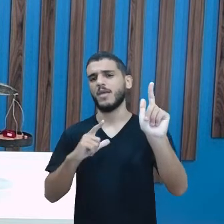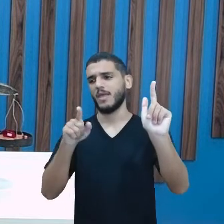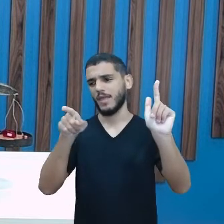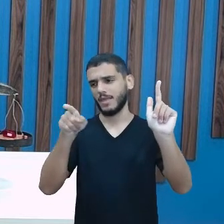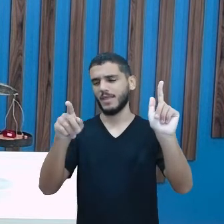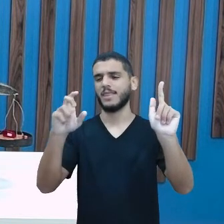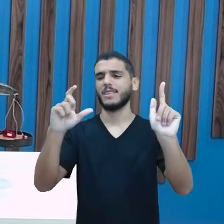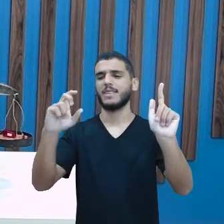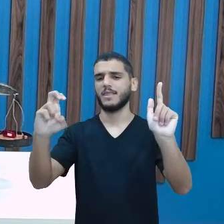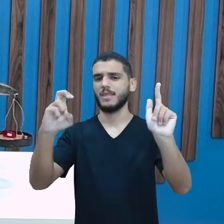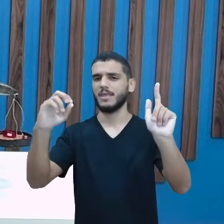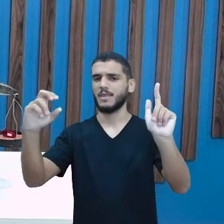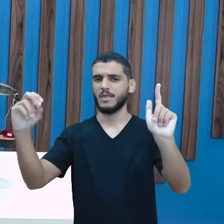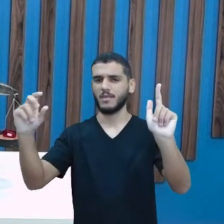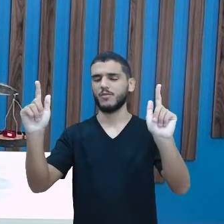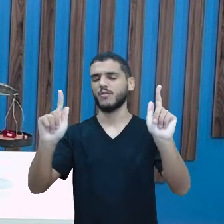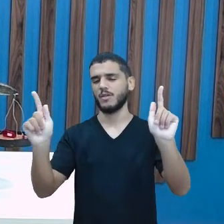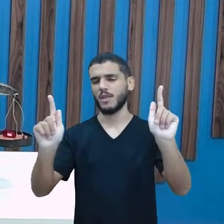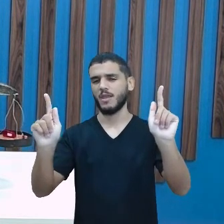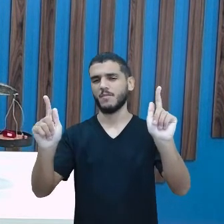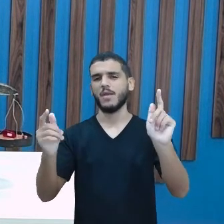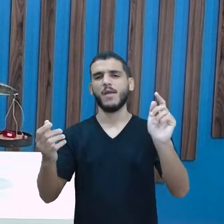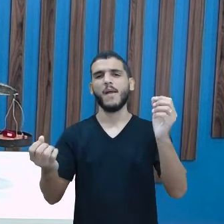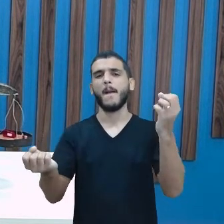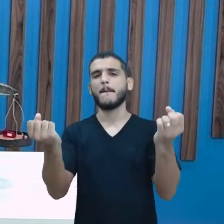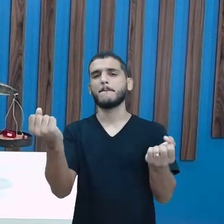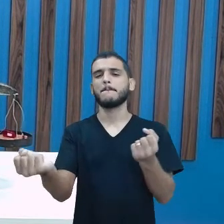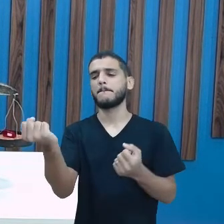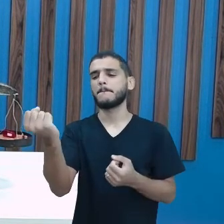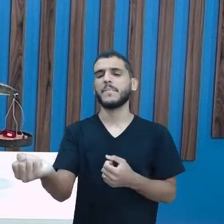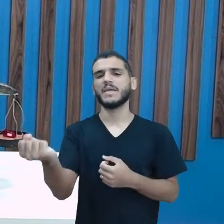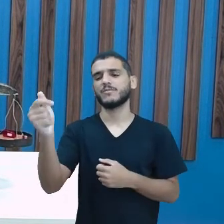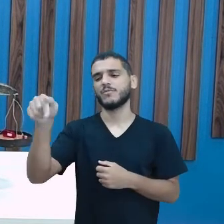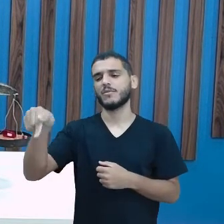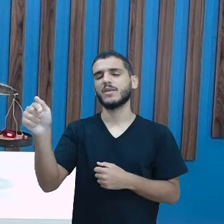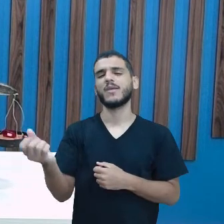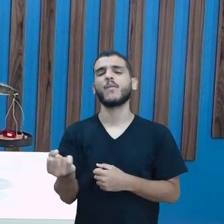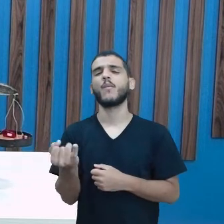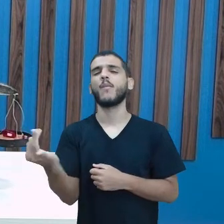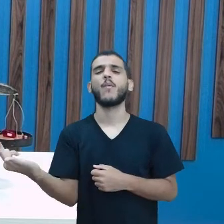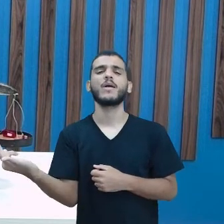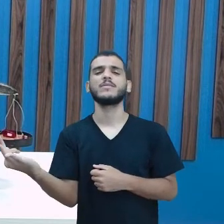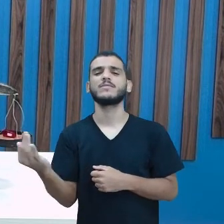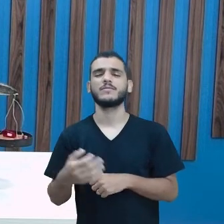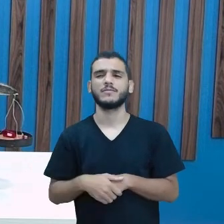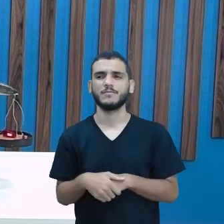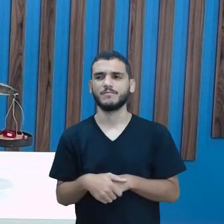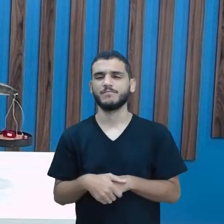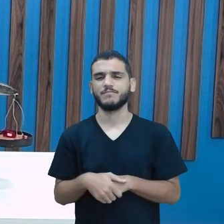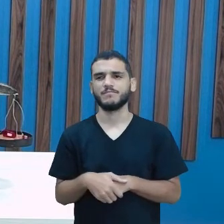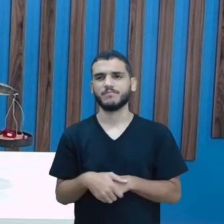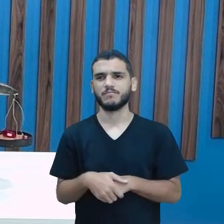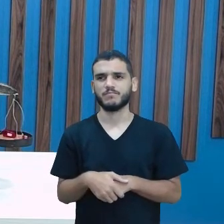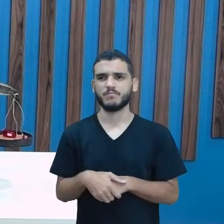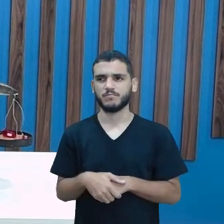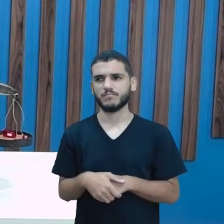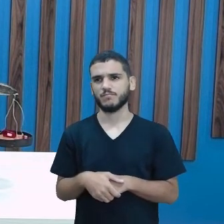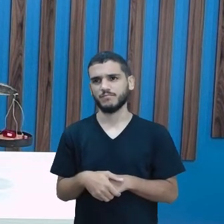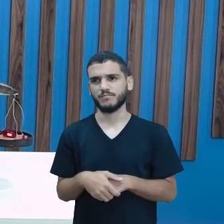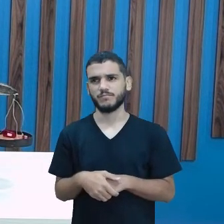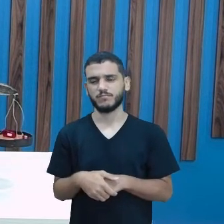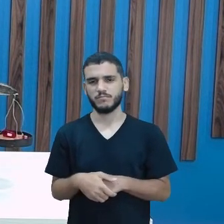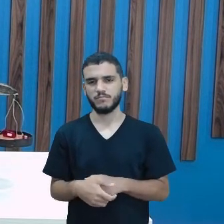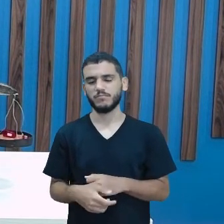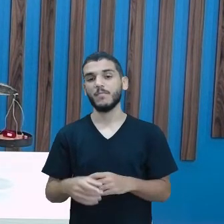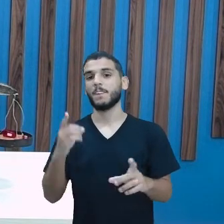pesar quanto? Né? Qual é a massa da manga? Será que você já conseguiu identificar? Tenho certeza que sim.